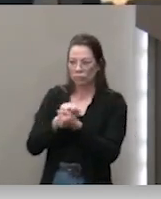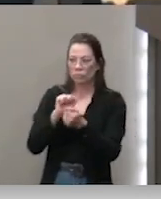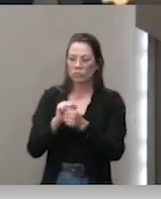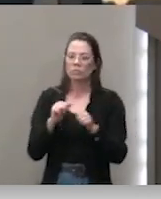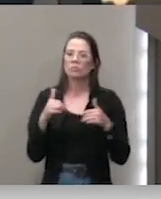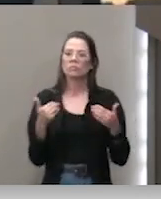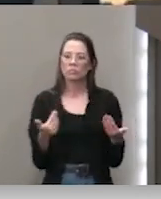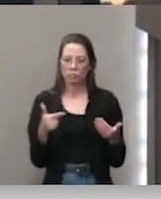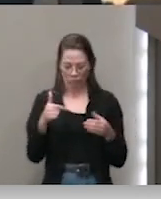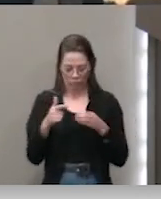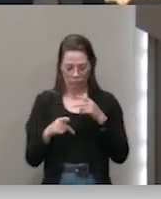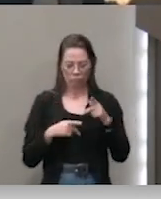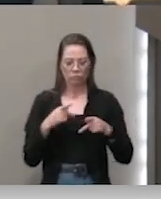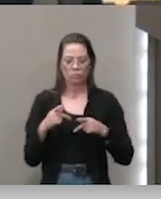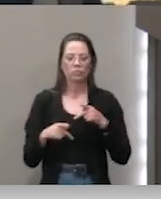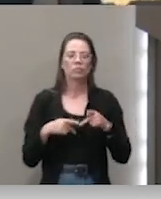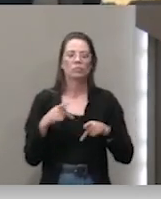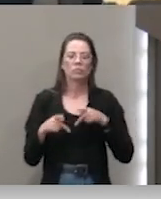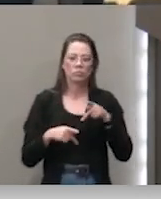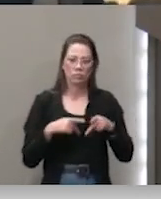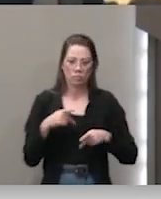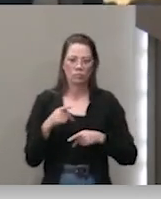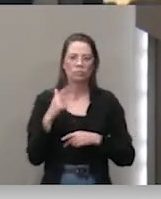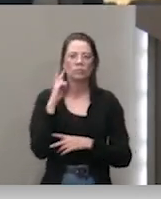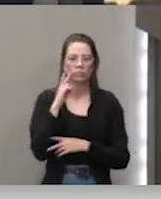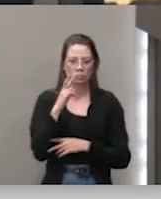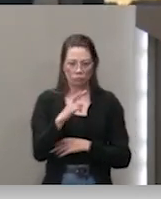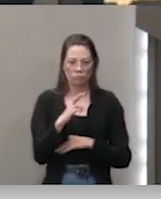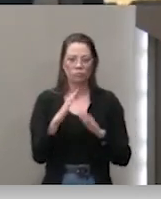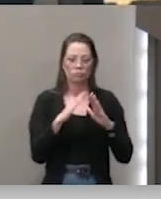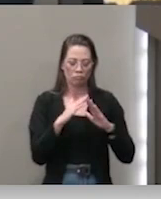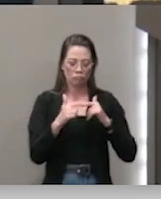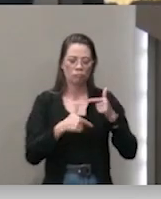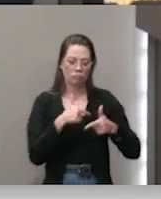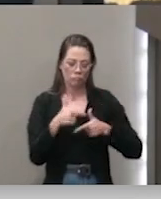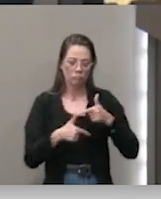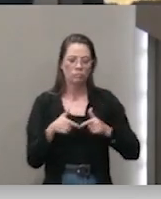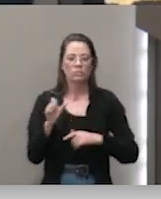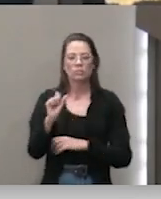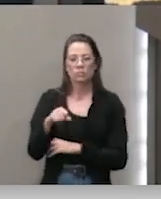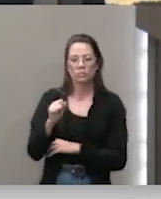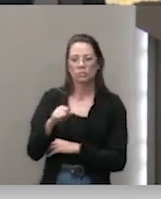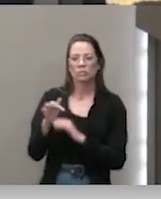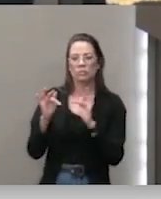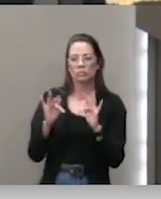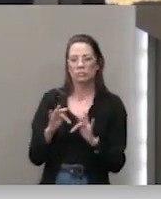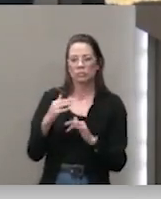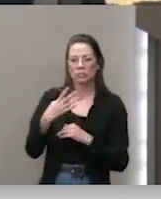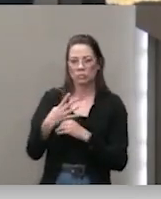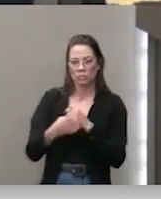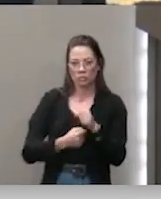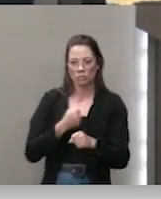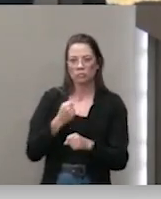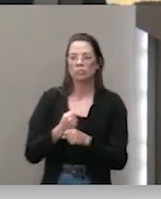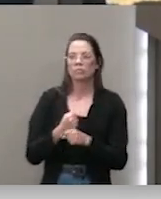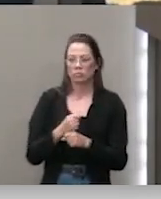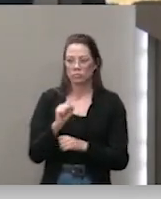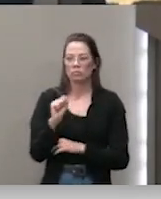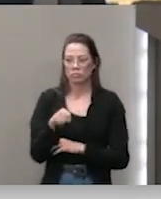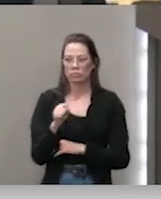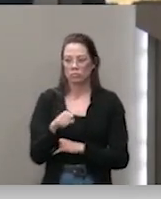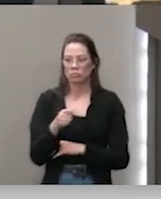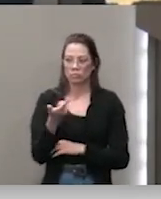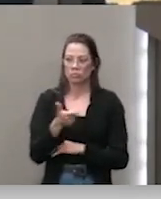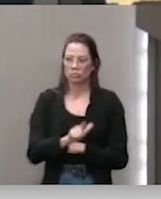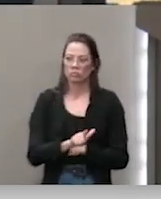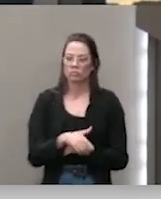a casa está trabalhando, realmente está se movimentando. E acredito que no final desses 4 anos, aí, os vereadores poderão falar pela 19ª aí, mais